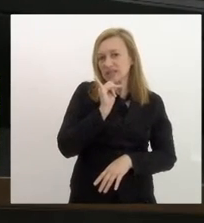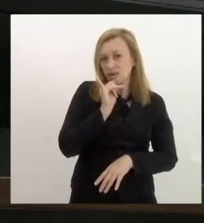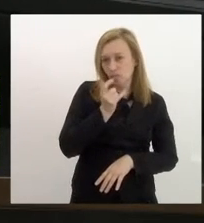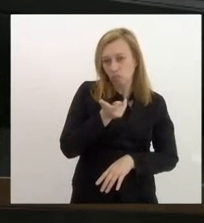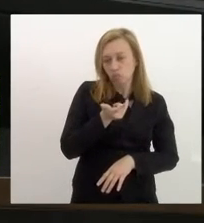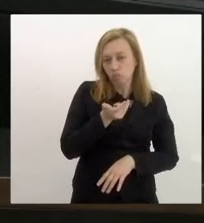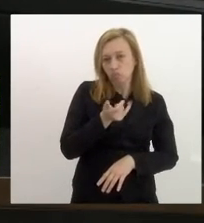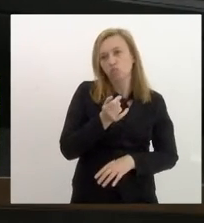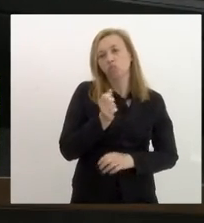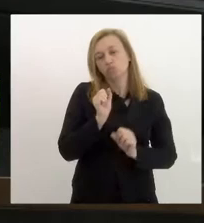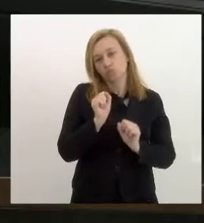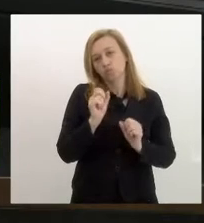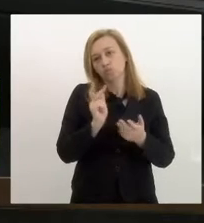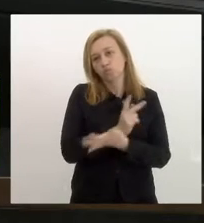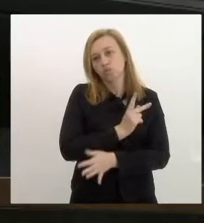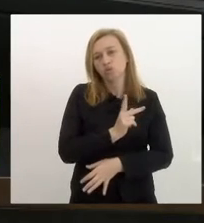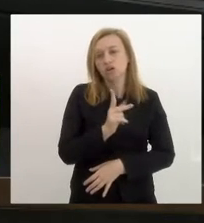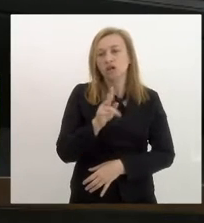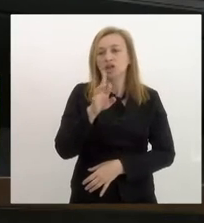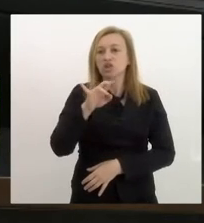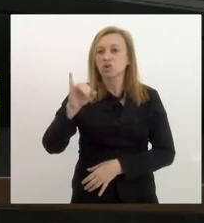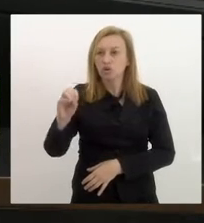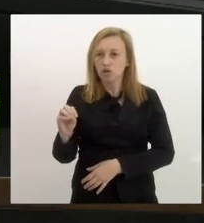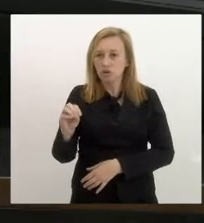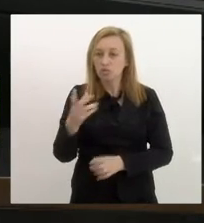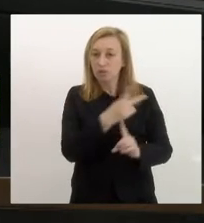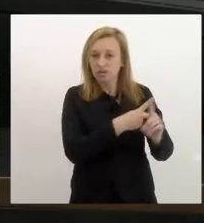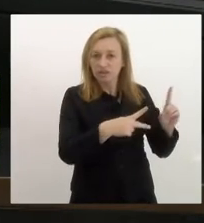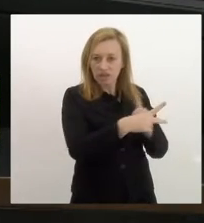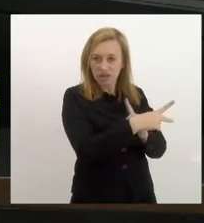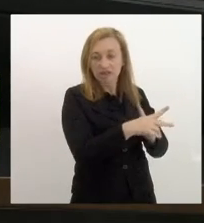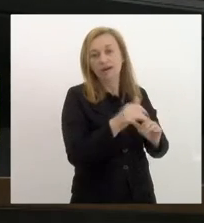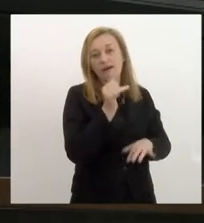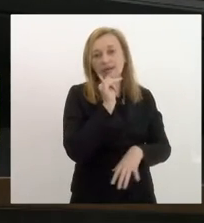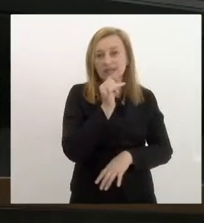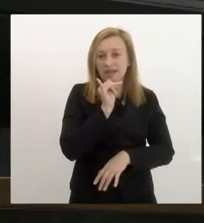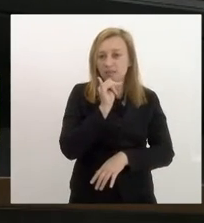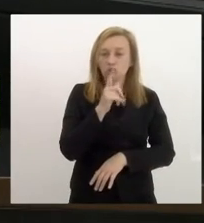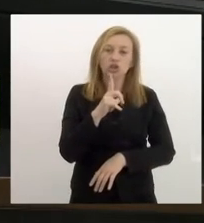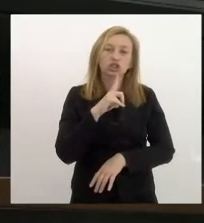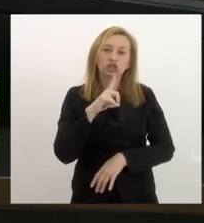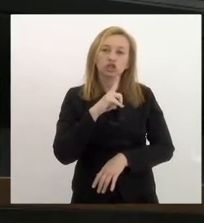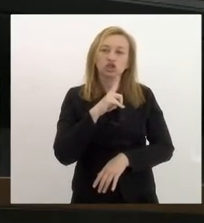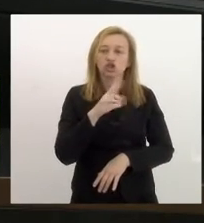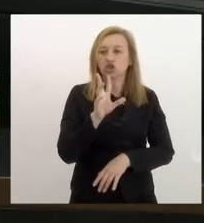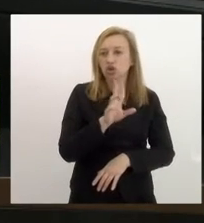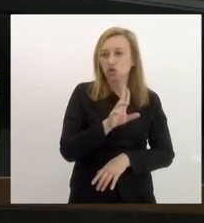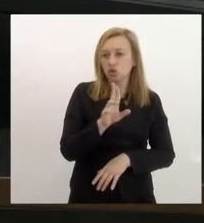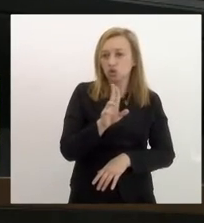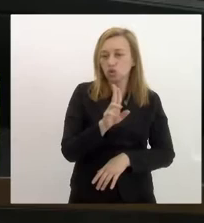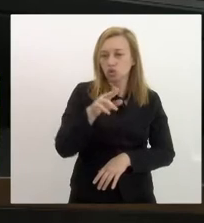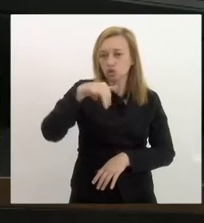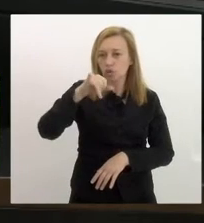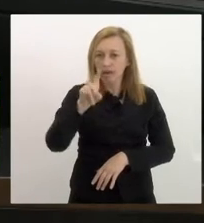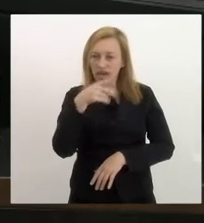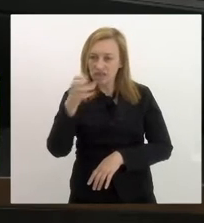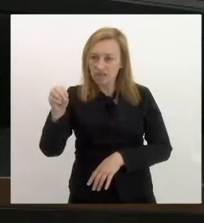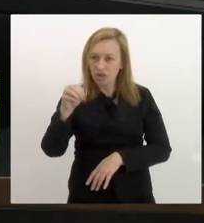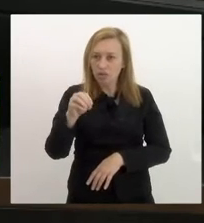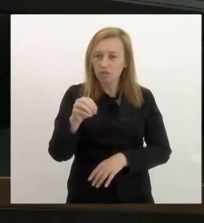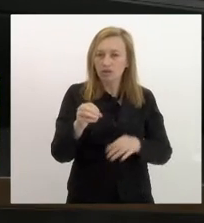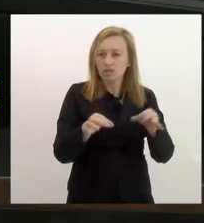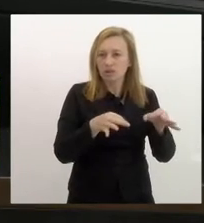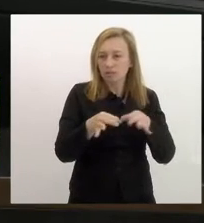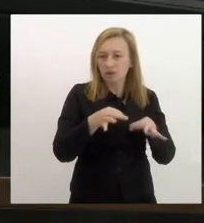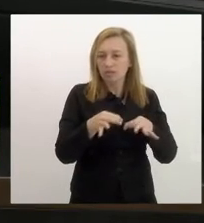de que isso ocorreu o caso do Rio previdência por exemplo que tinha nomeação para ser feita e